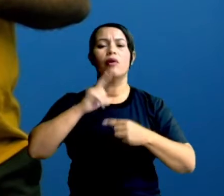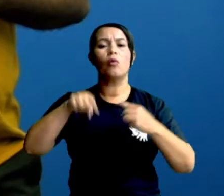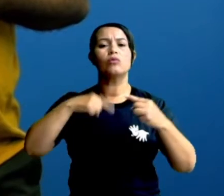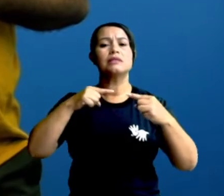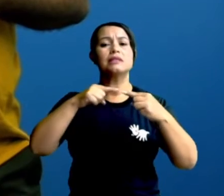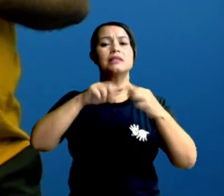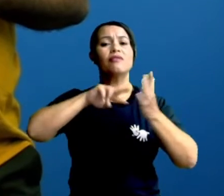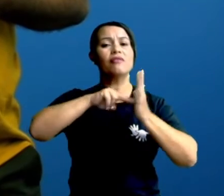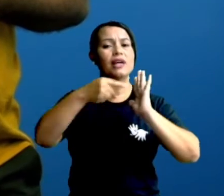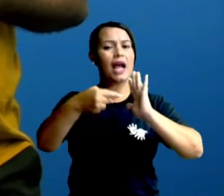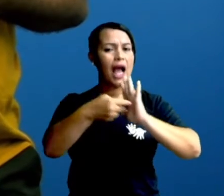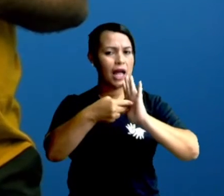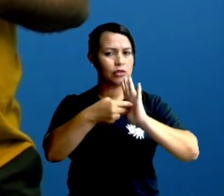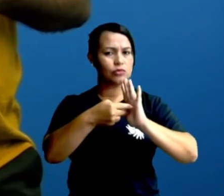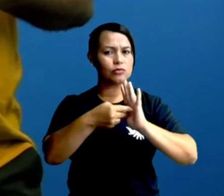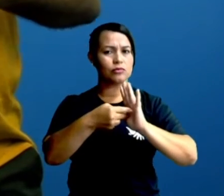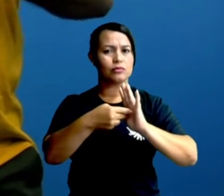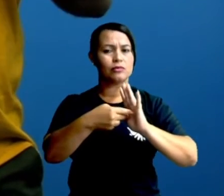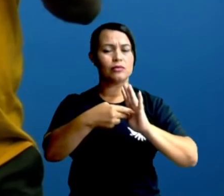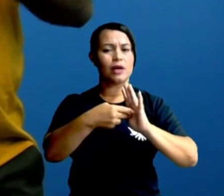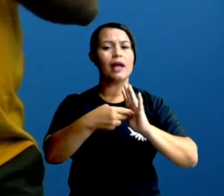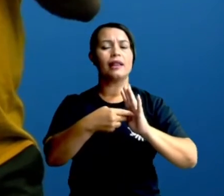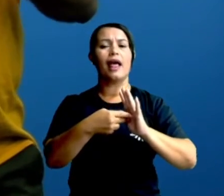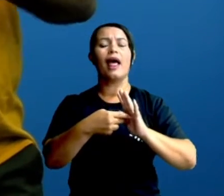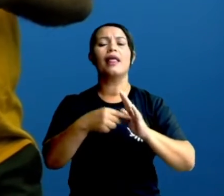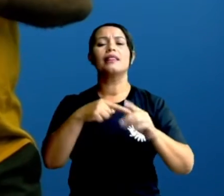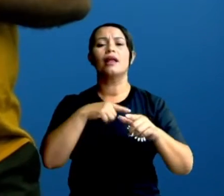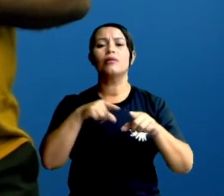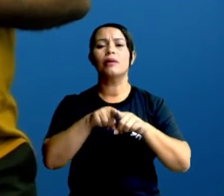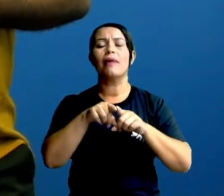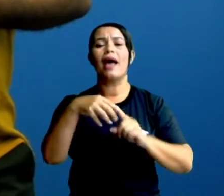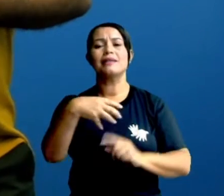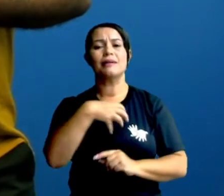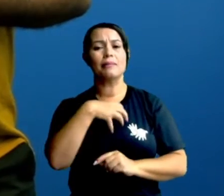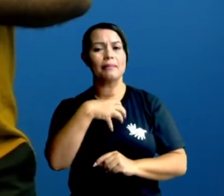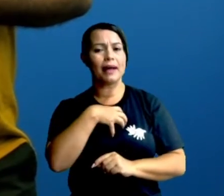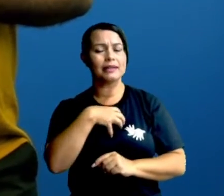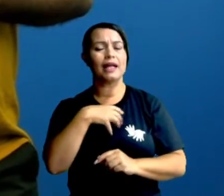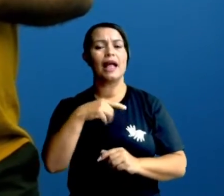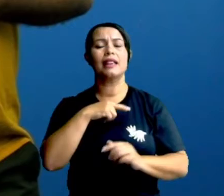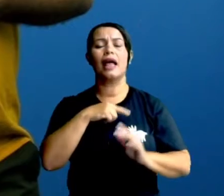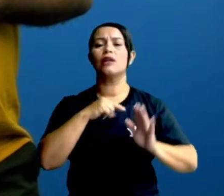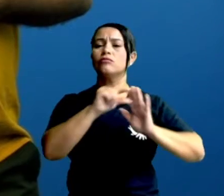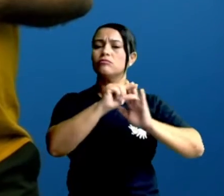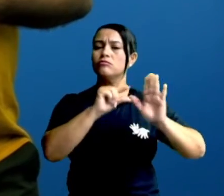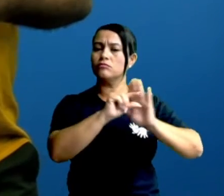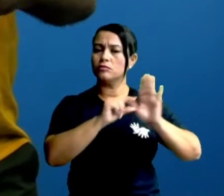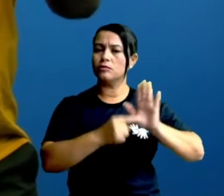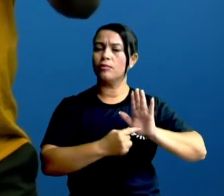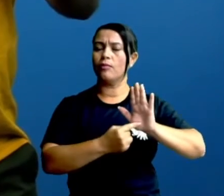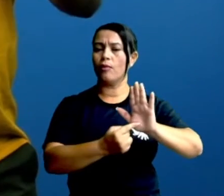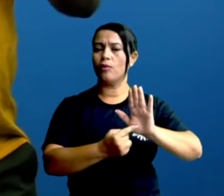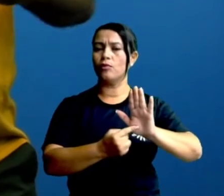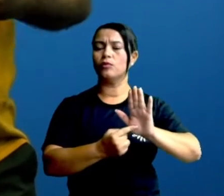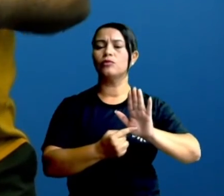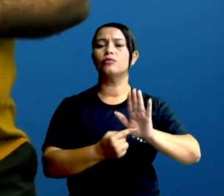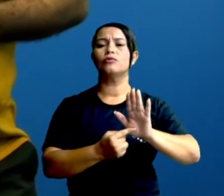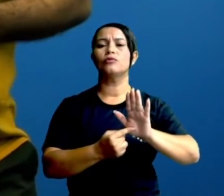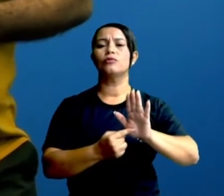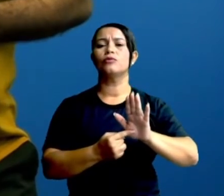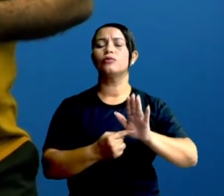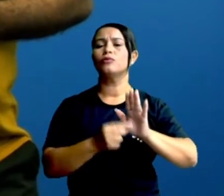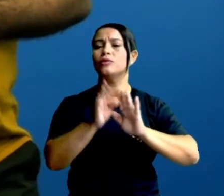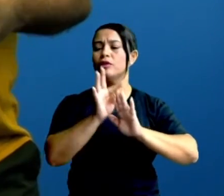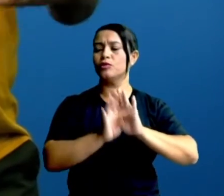sentido, o significado, a semântica entre os enunciados ali, não é, dispostos nesse